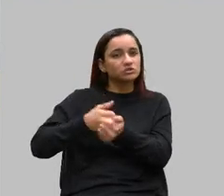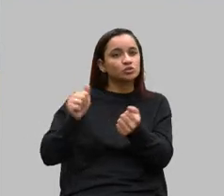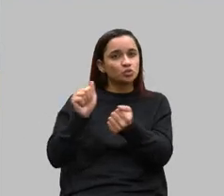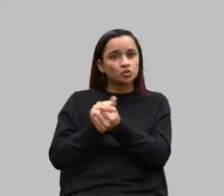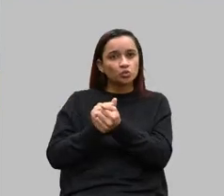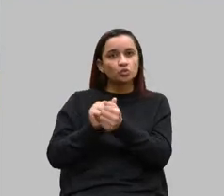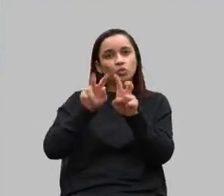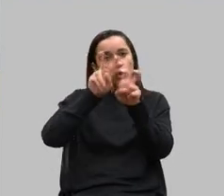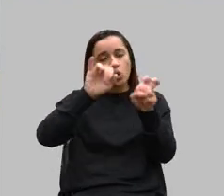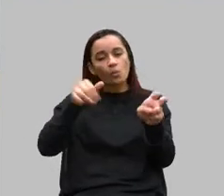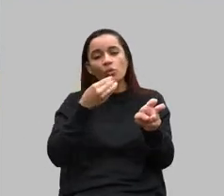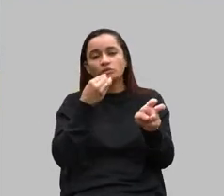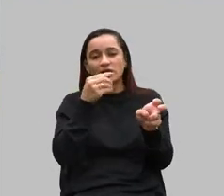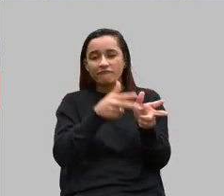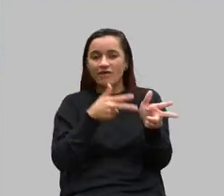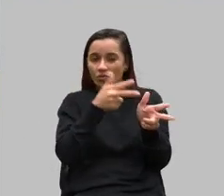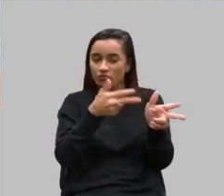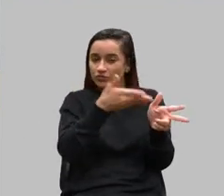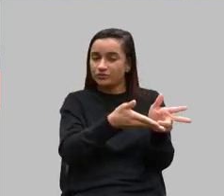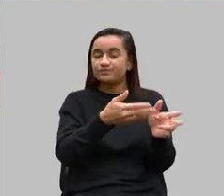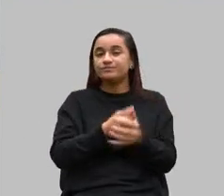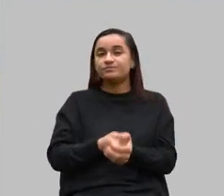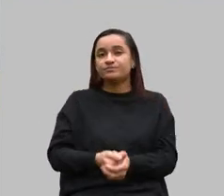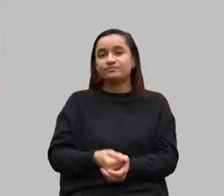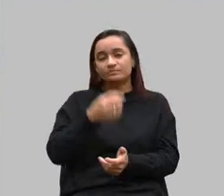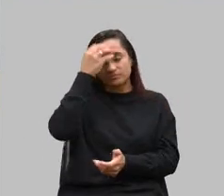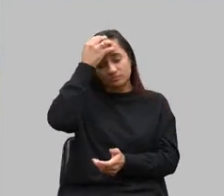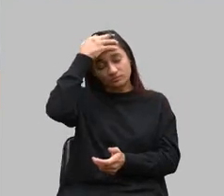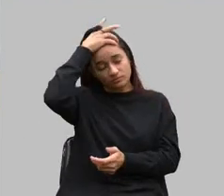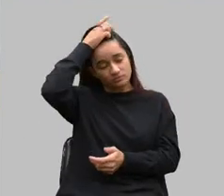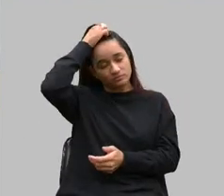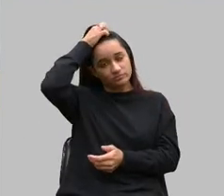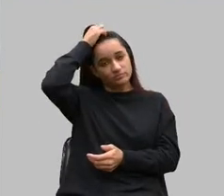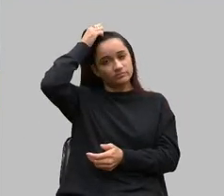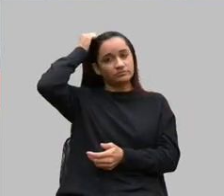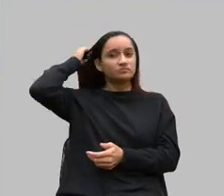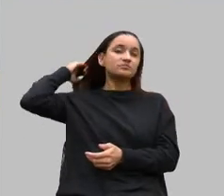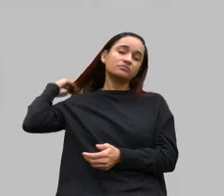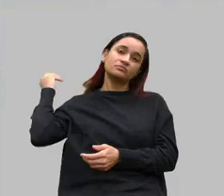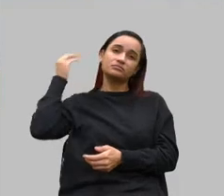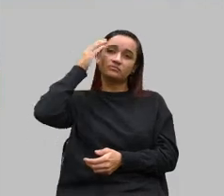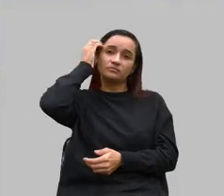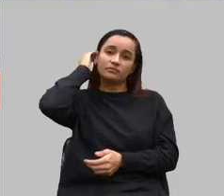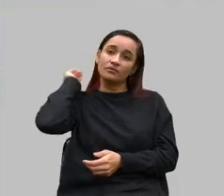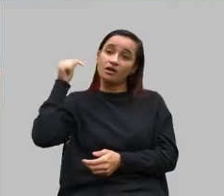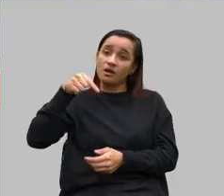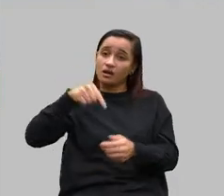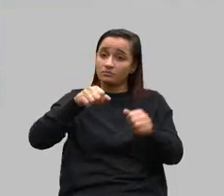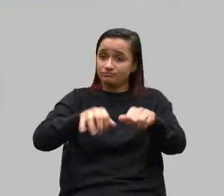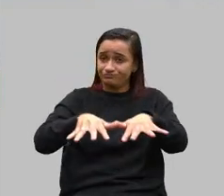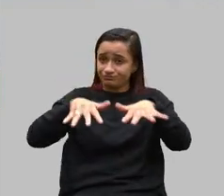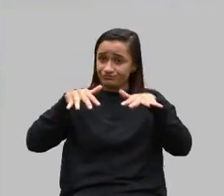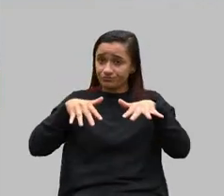ferrovia e essa audiência é um Marco histórico de uma